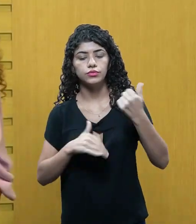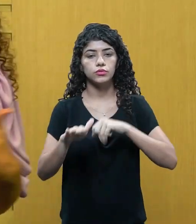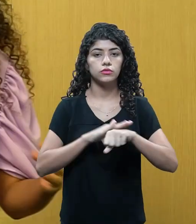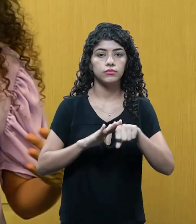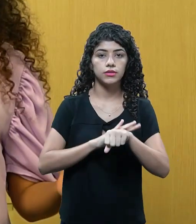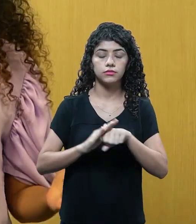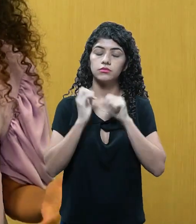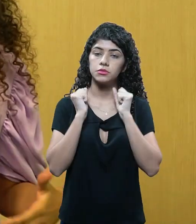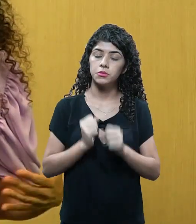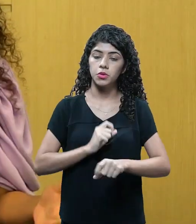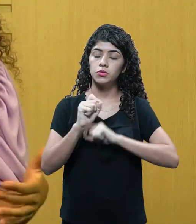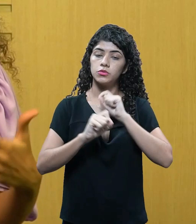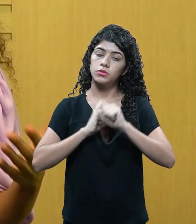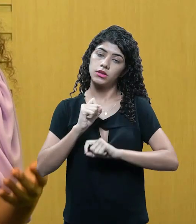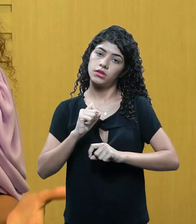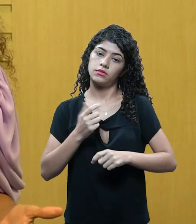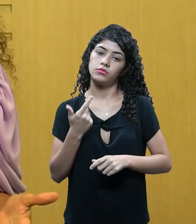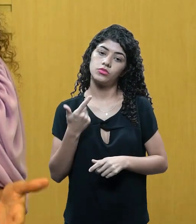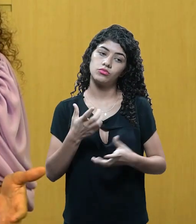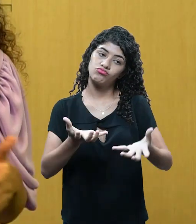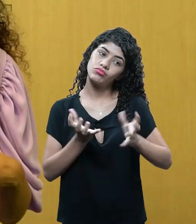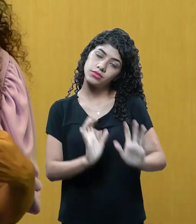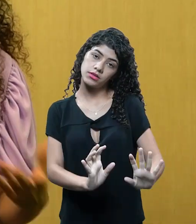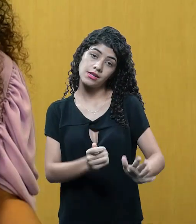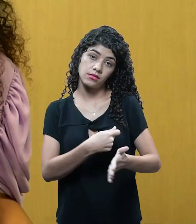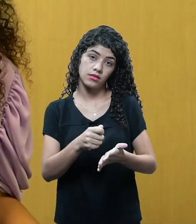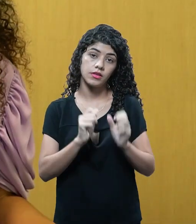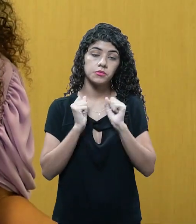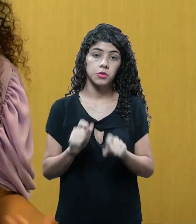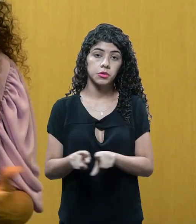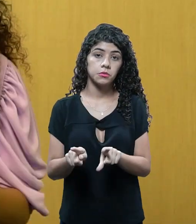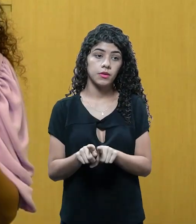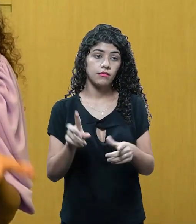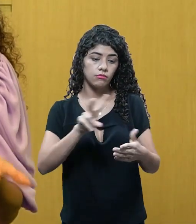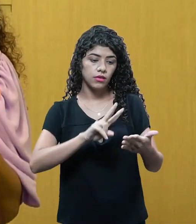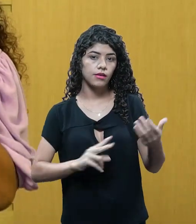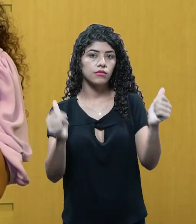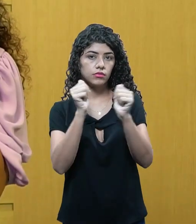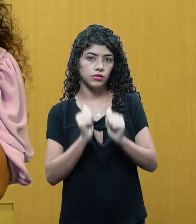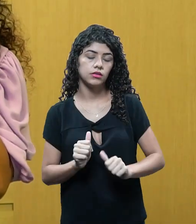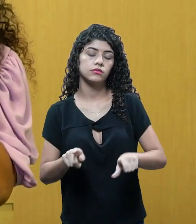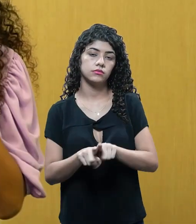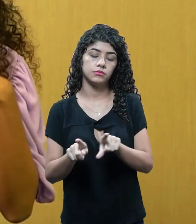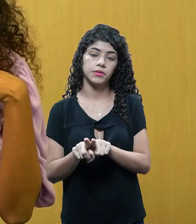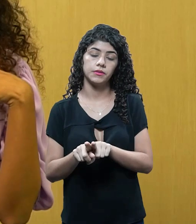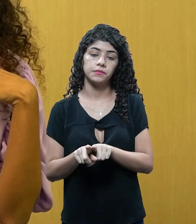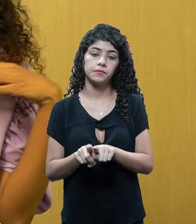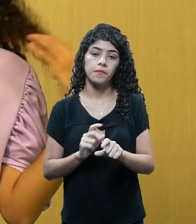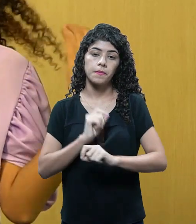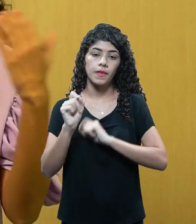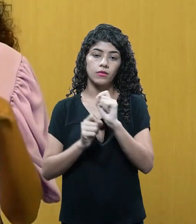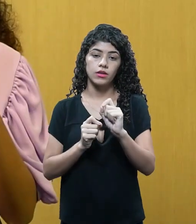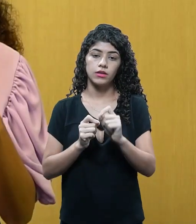formando em diversos lugares, se você não quiser escrever roteiro, você pode ser consultor também.